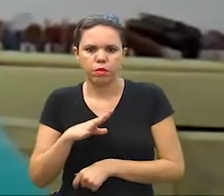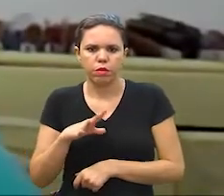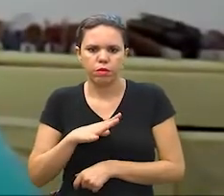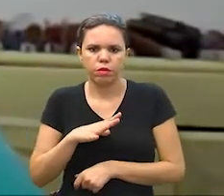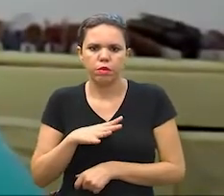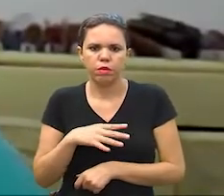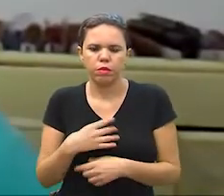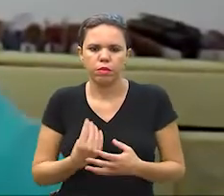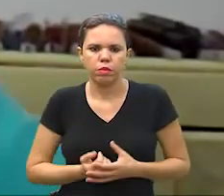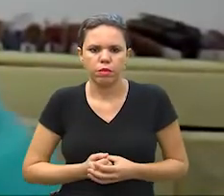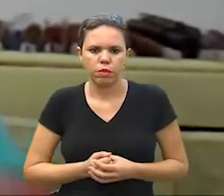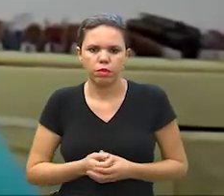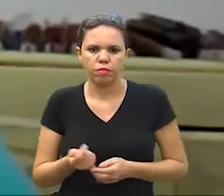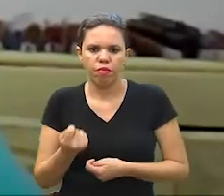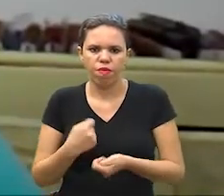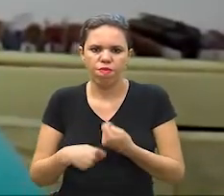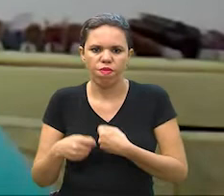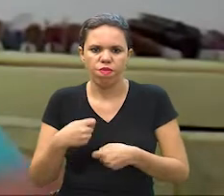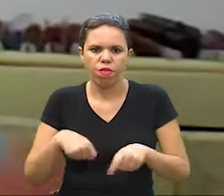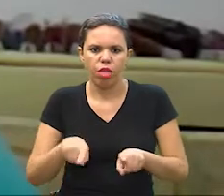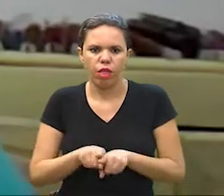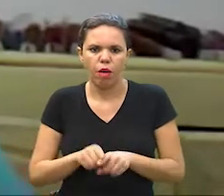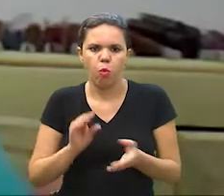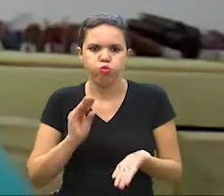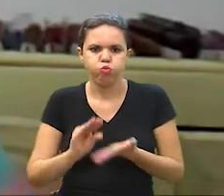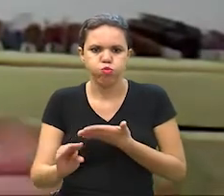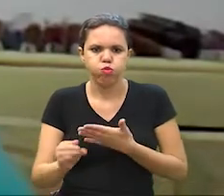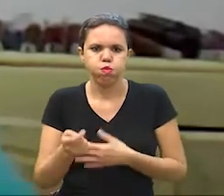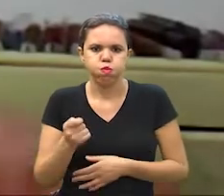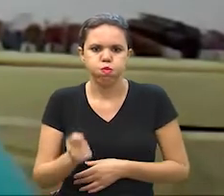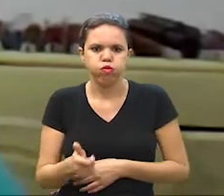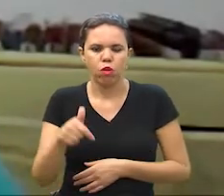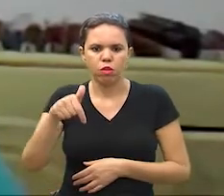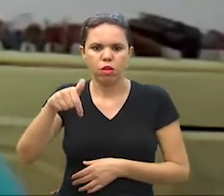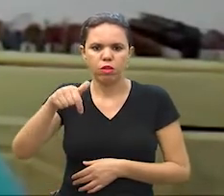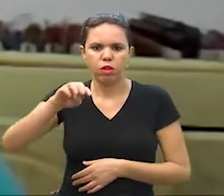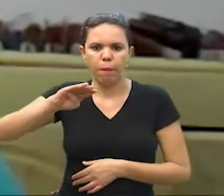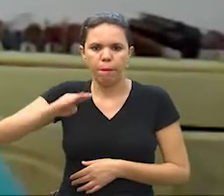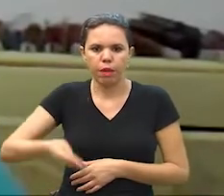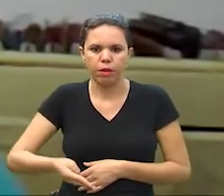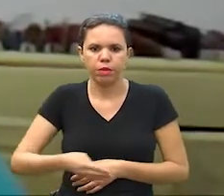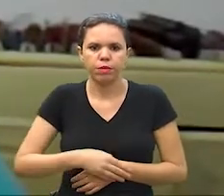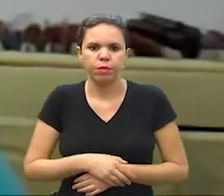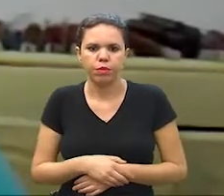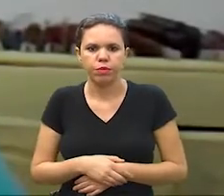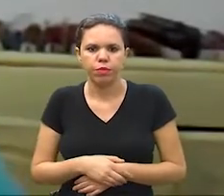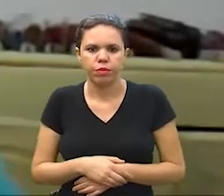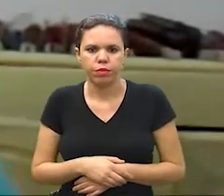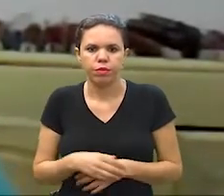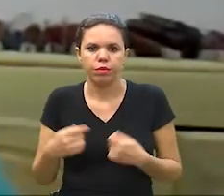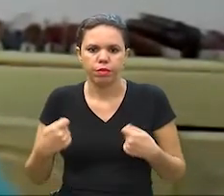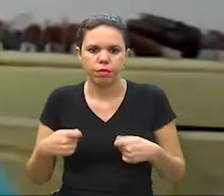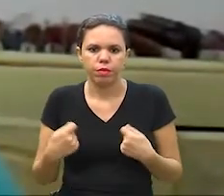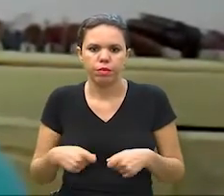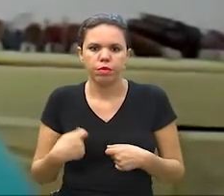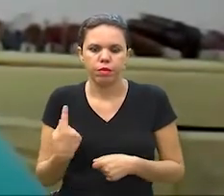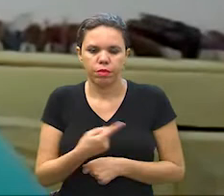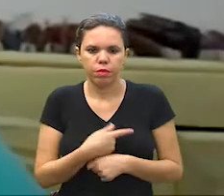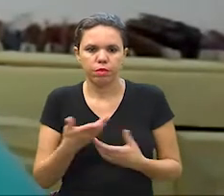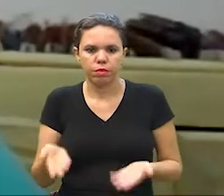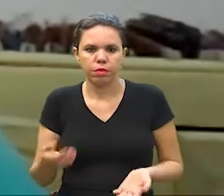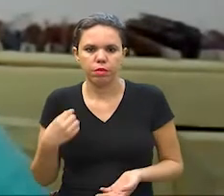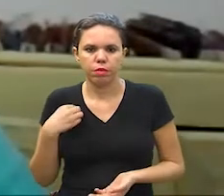é pujante, tem uma economia, tem um orçamento de quase 7 bilhões. Então, é preciso a